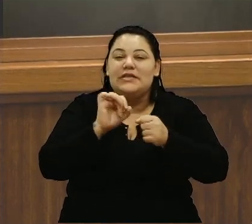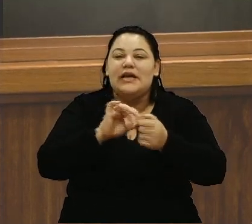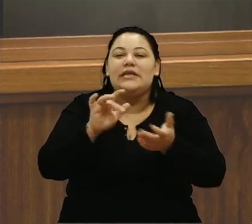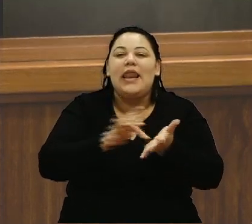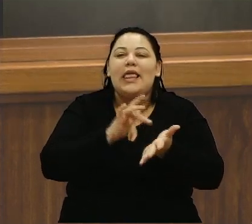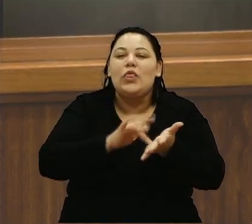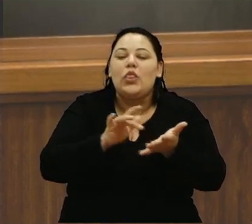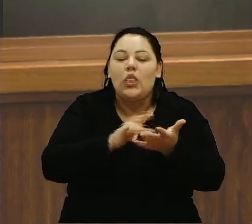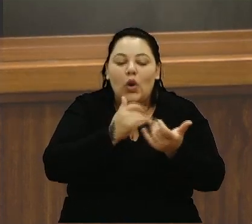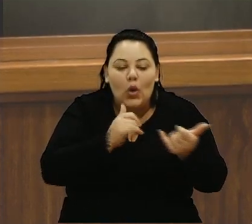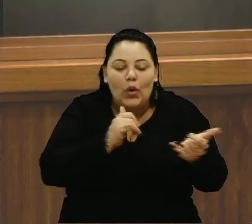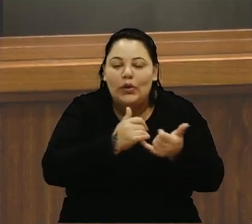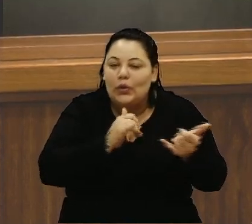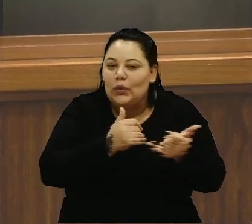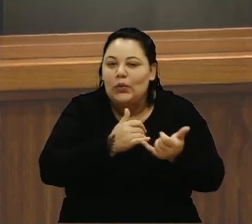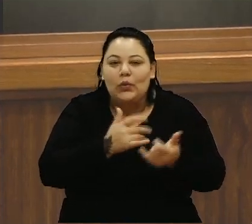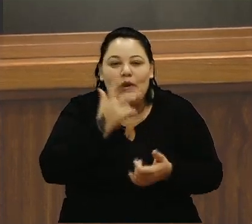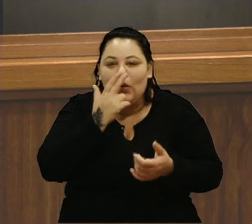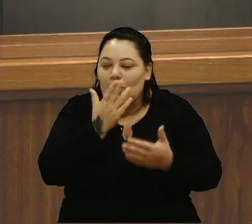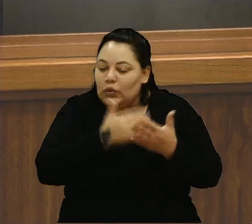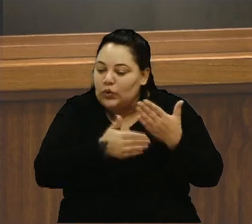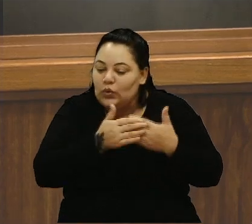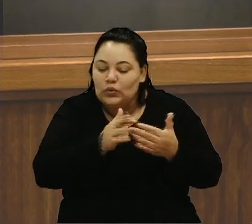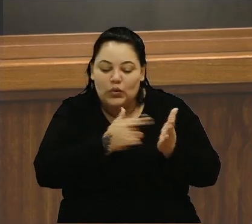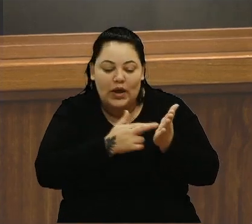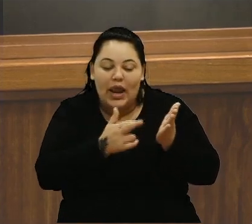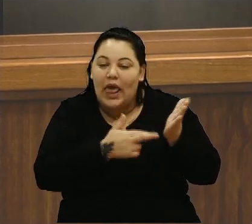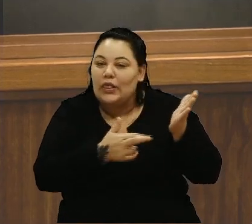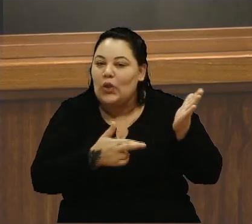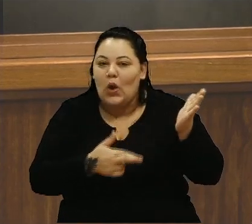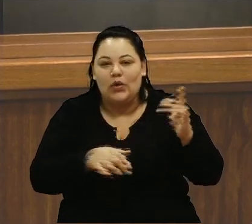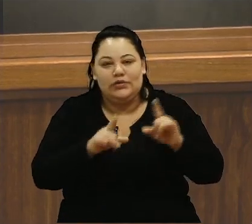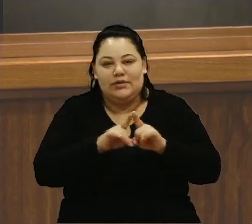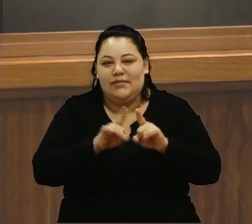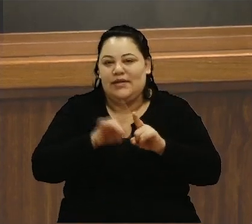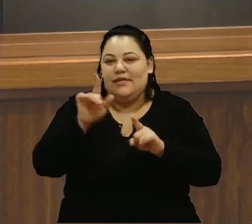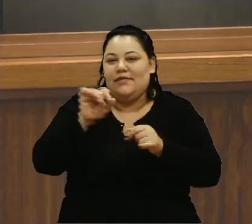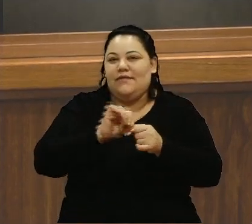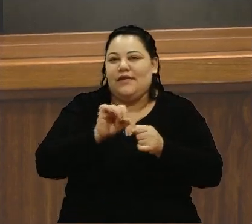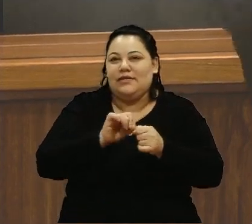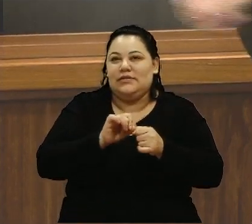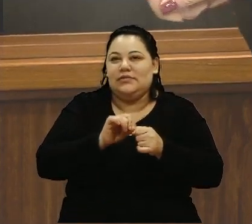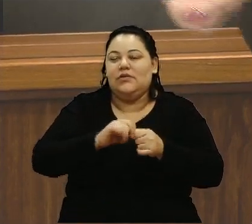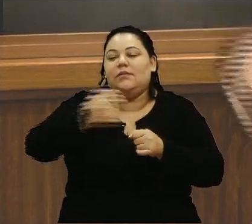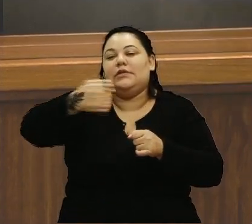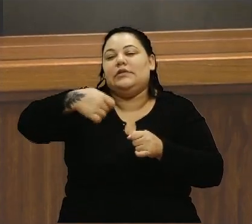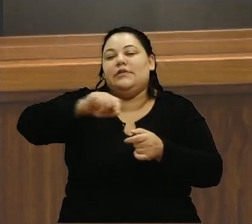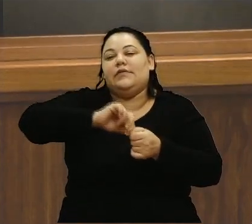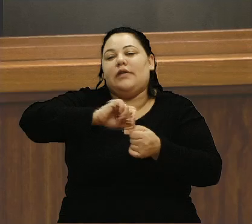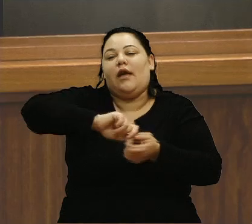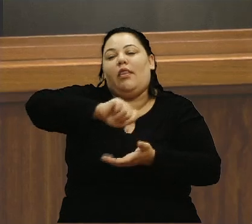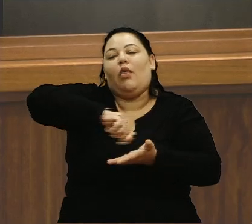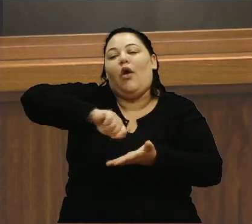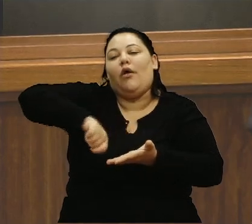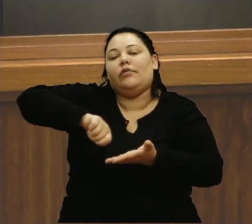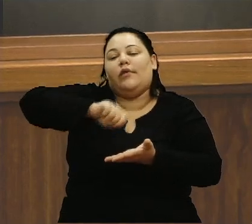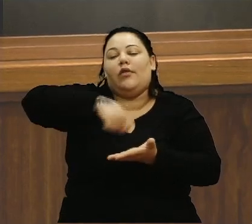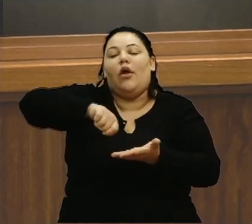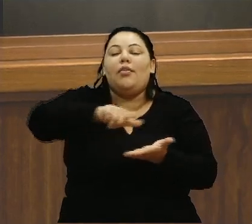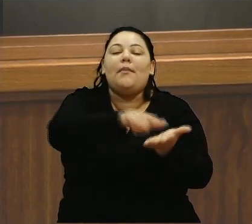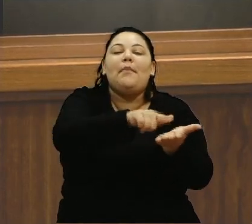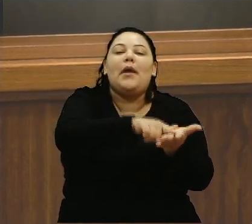assim como todo o relatório que é feito, o que elas têm que fazer? Anotar no